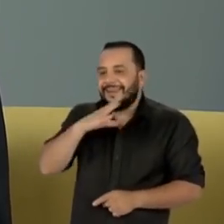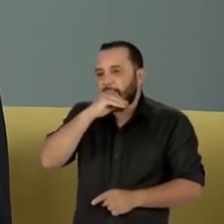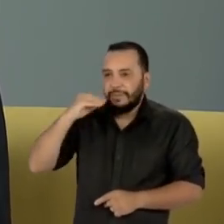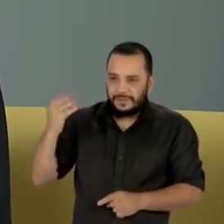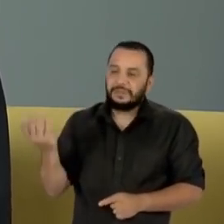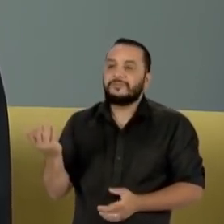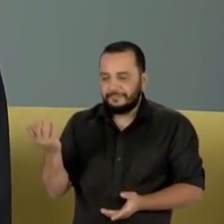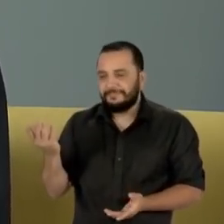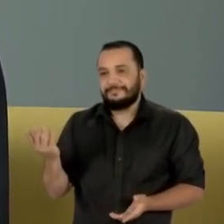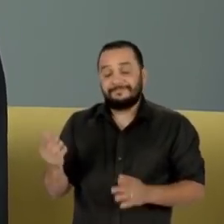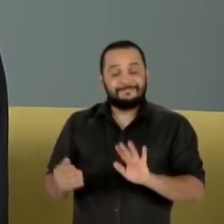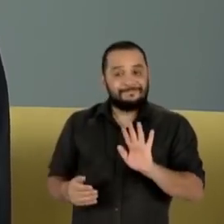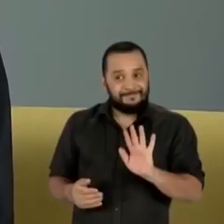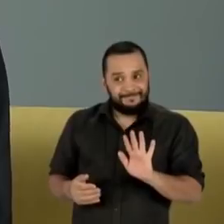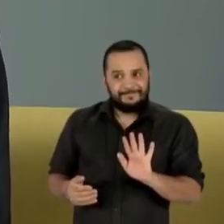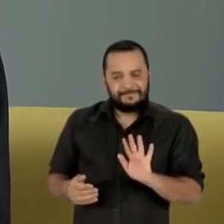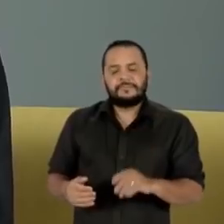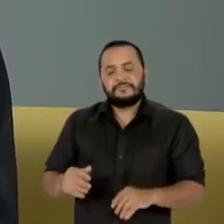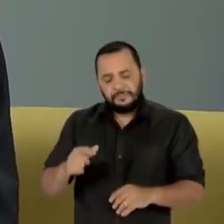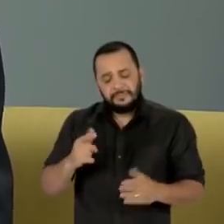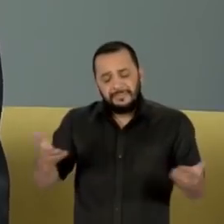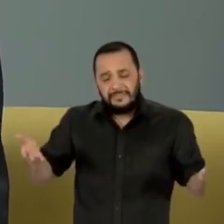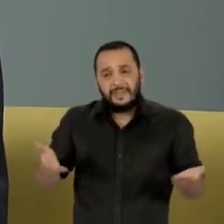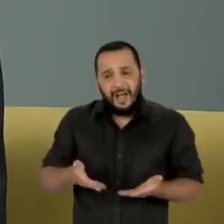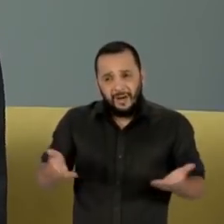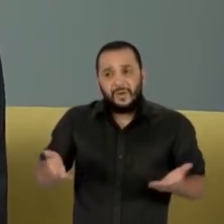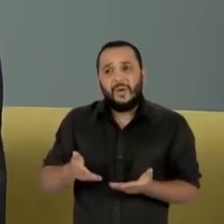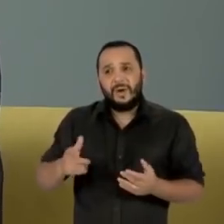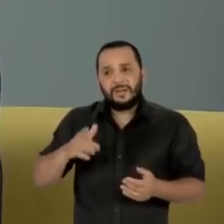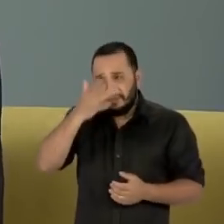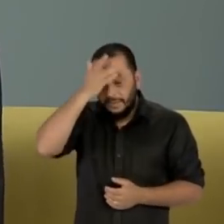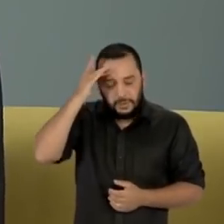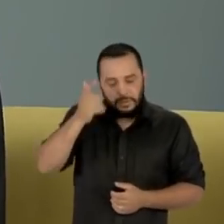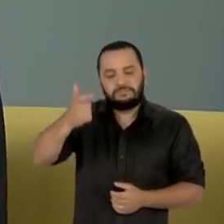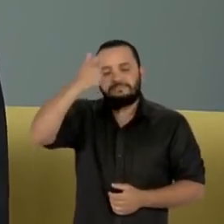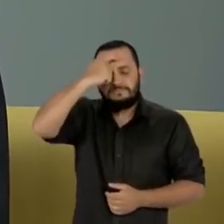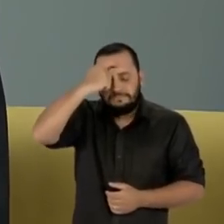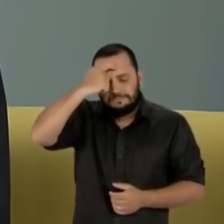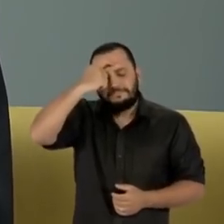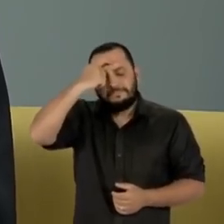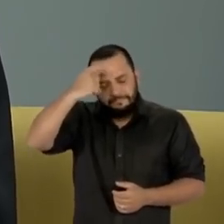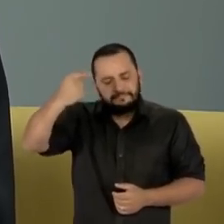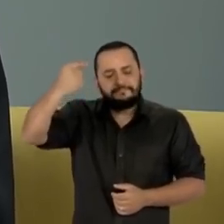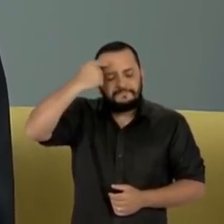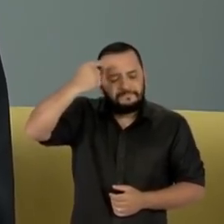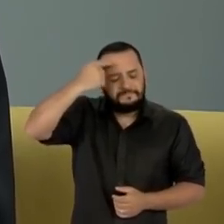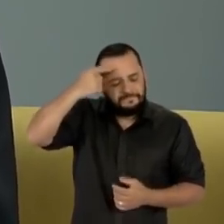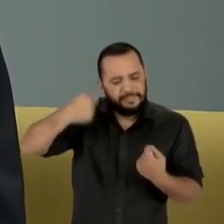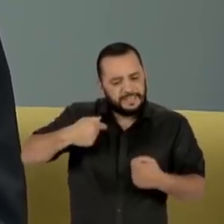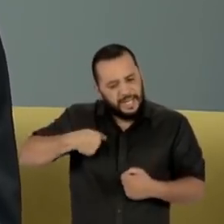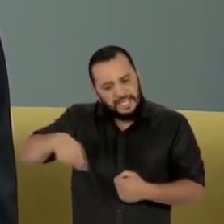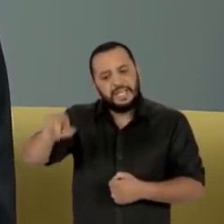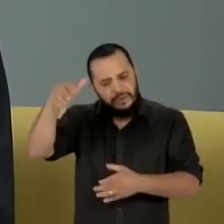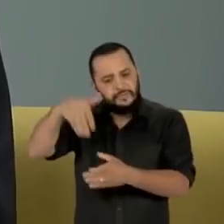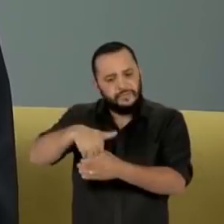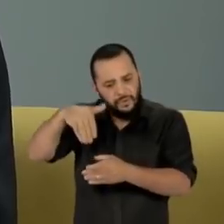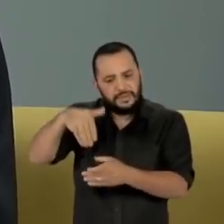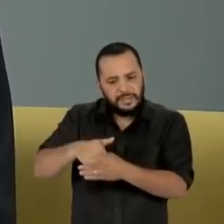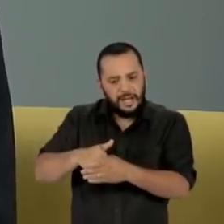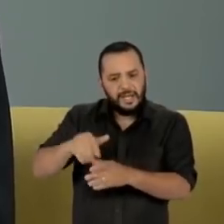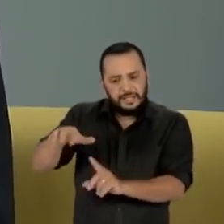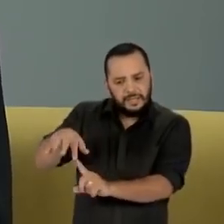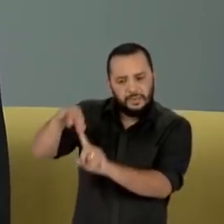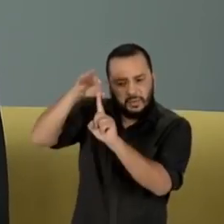conta dessa unificação passe a ver mais consciência mais preocupação com a atribuição